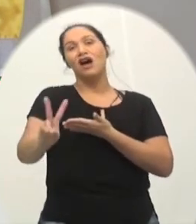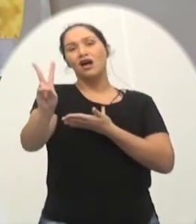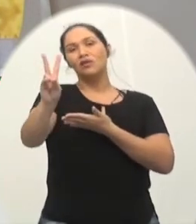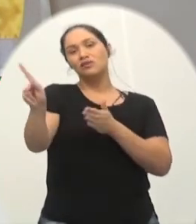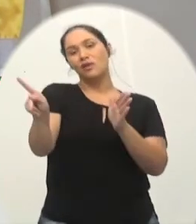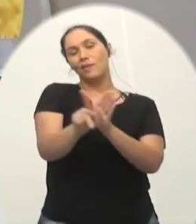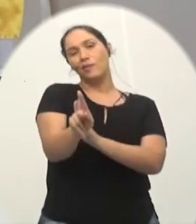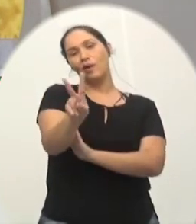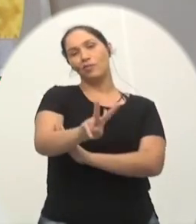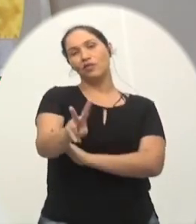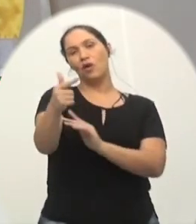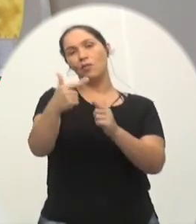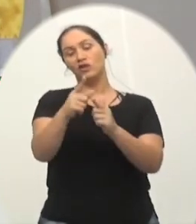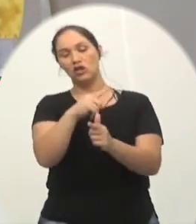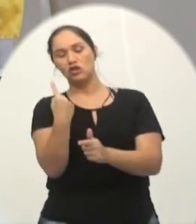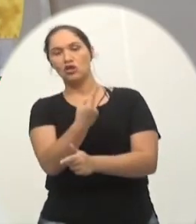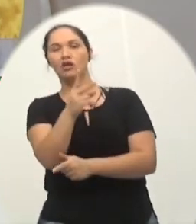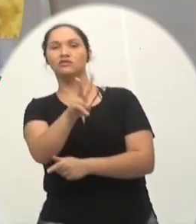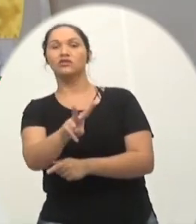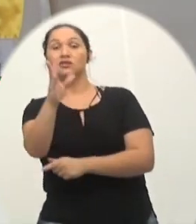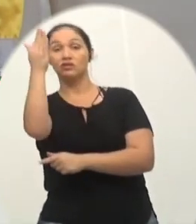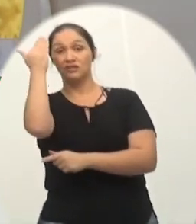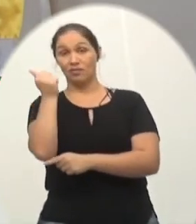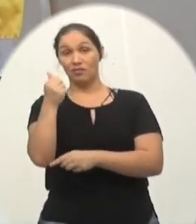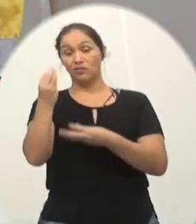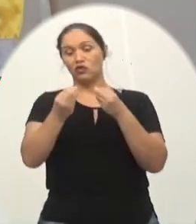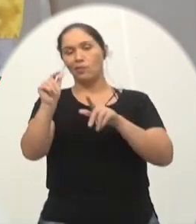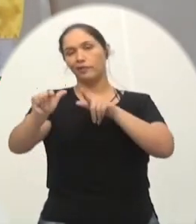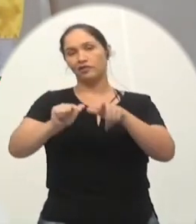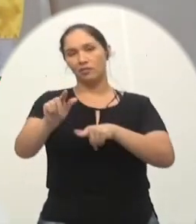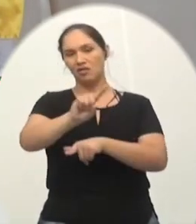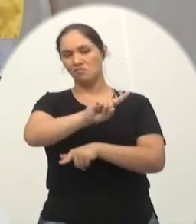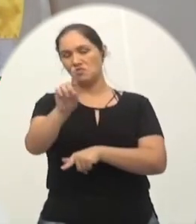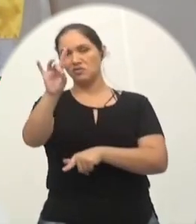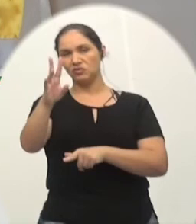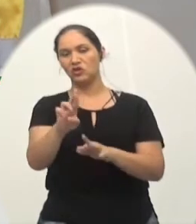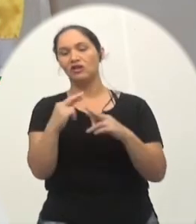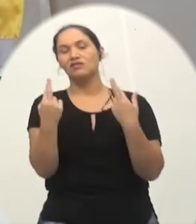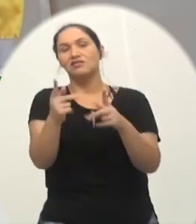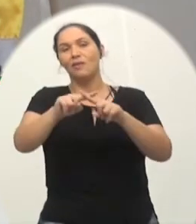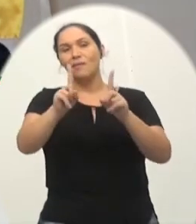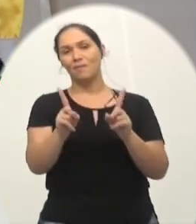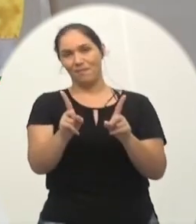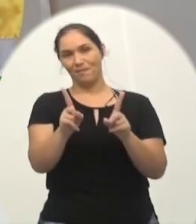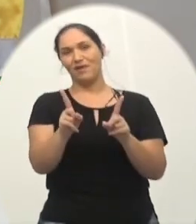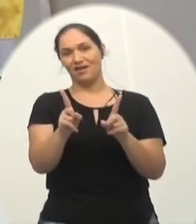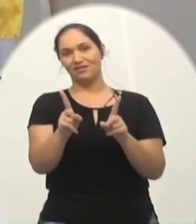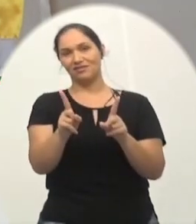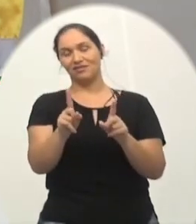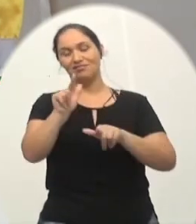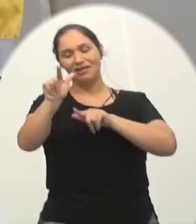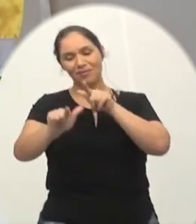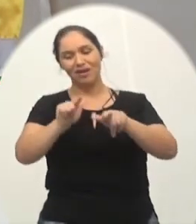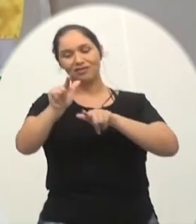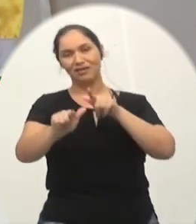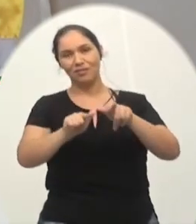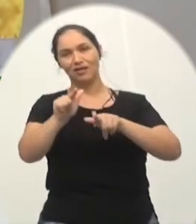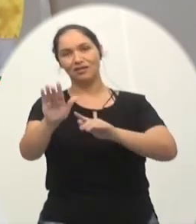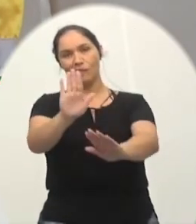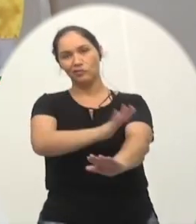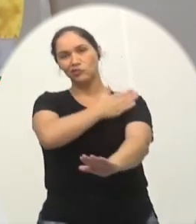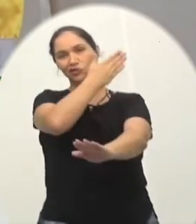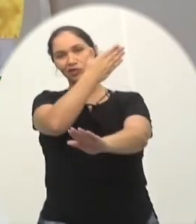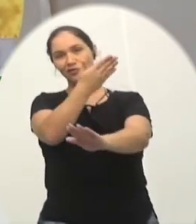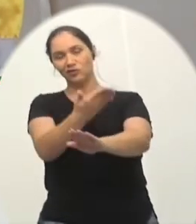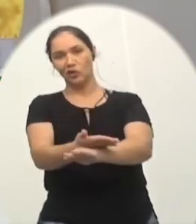cada um faz aqui, não vem só para a sessão. E vamos continuar trabalhando fortemente, unidos, em prol da